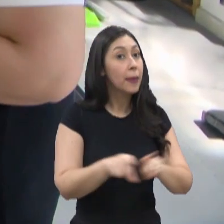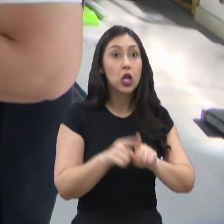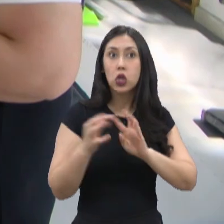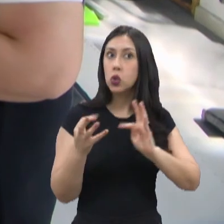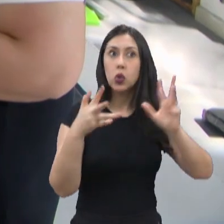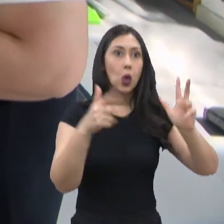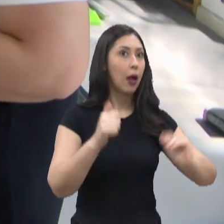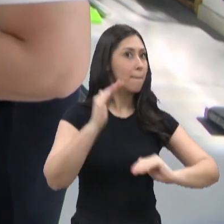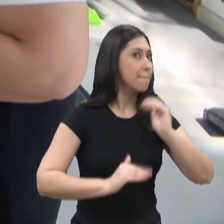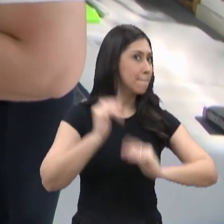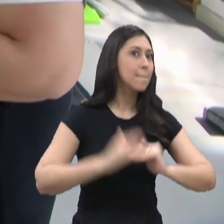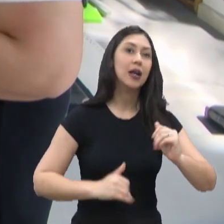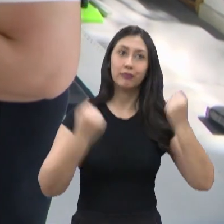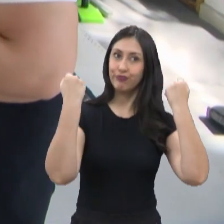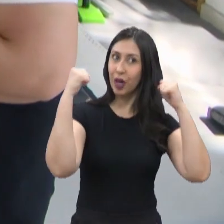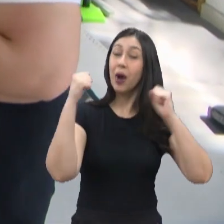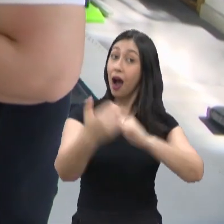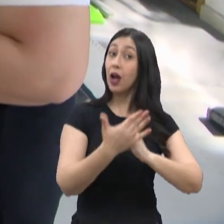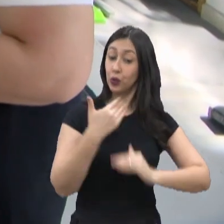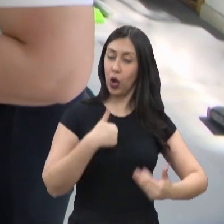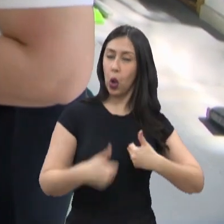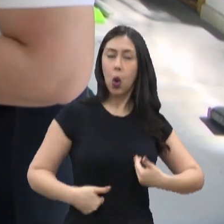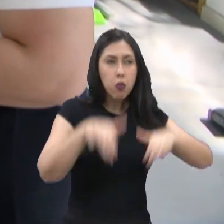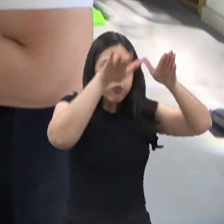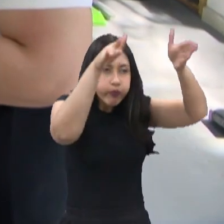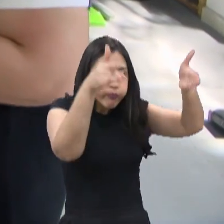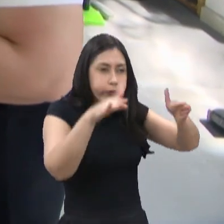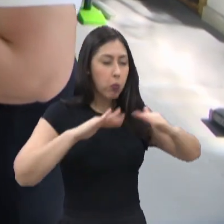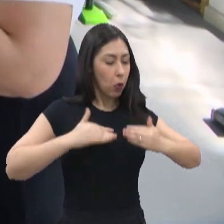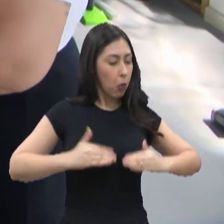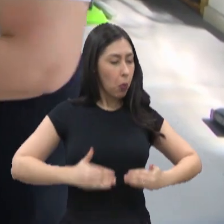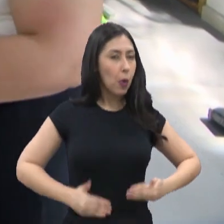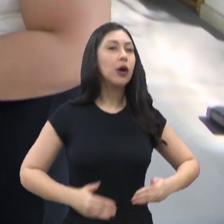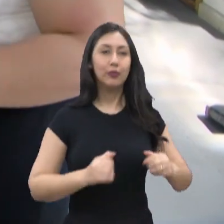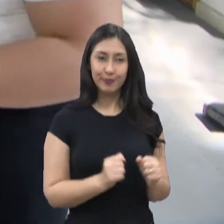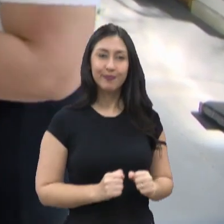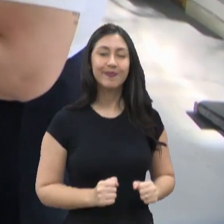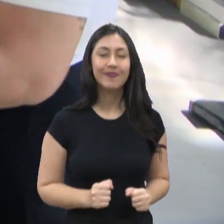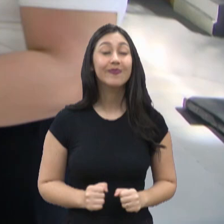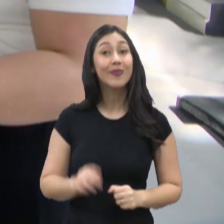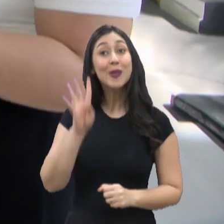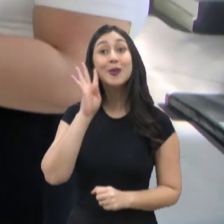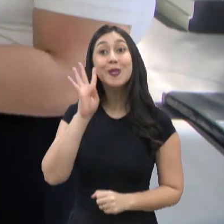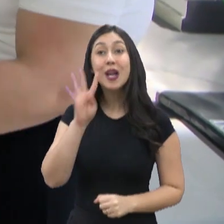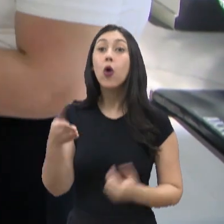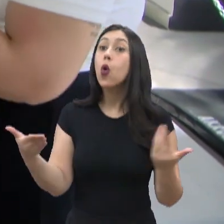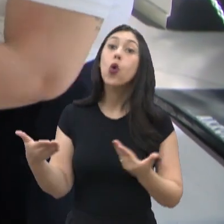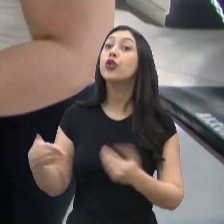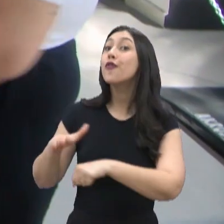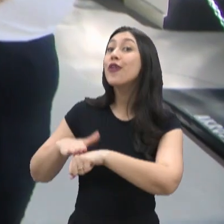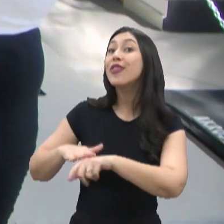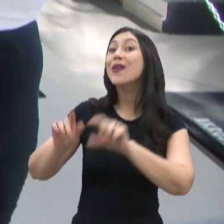física, ela tem ali os seus benefícios fisiológicos, né? E a calistenia ela não é diferente. Legal. E Gustavo, o que a gente vai fazer hoje aqui? O que você